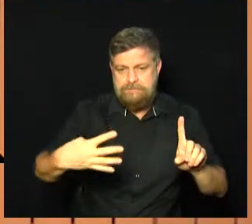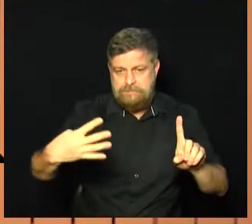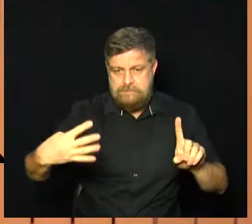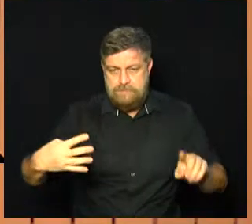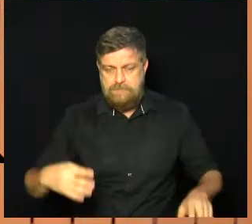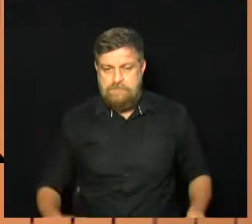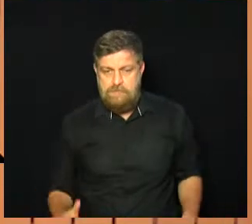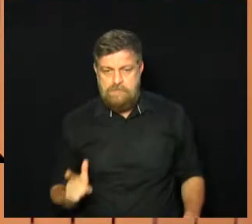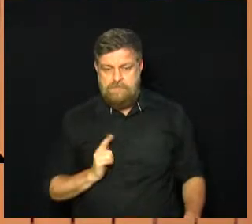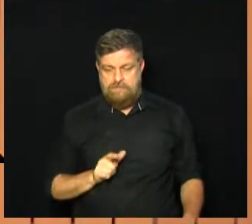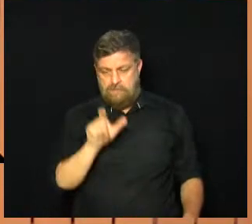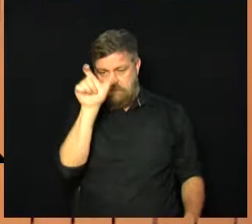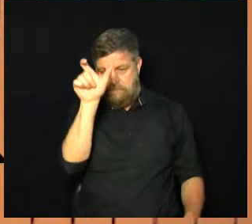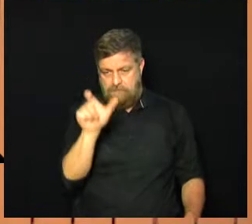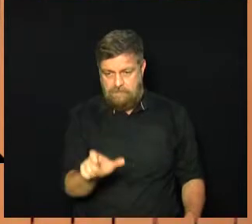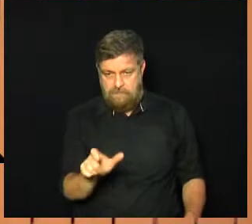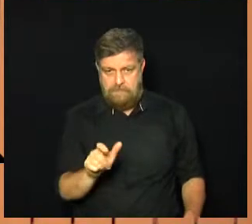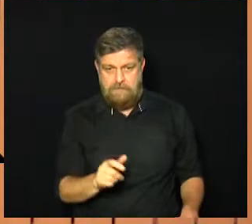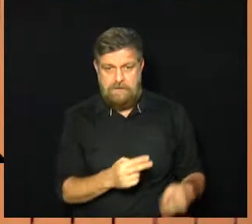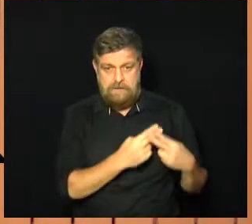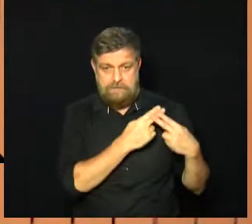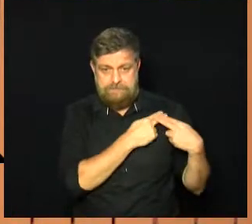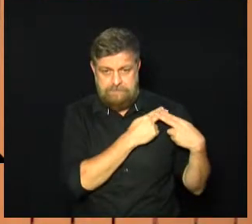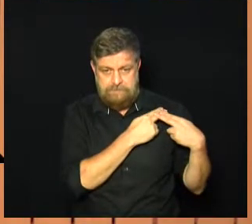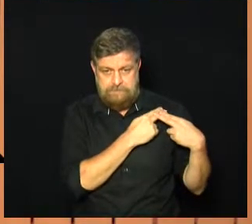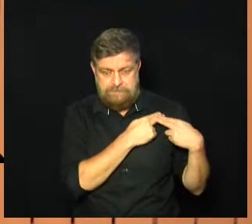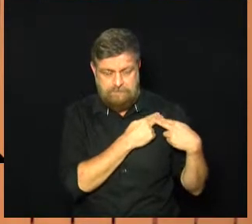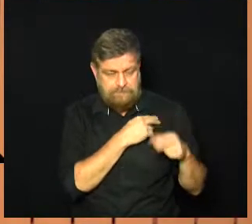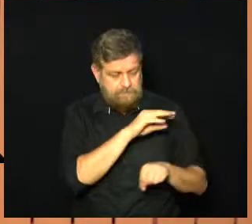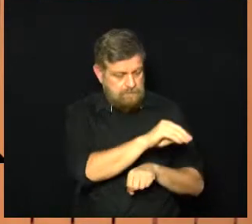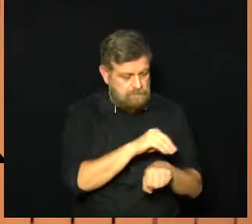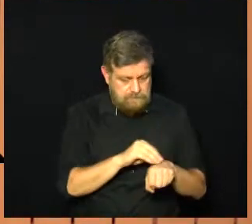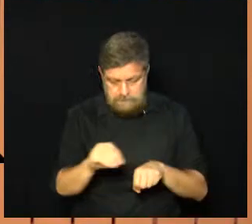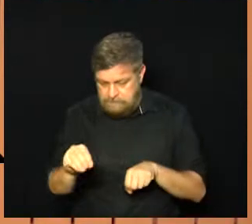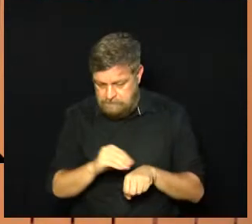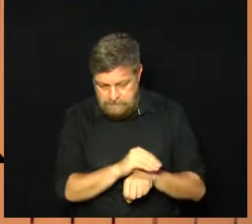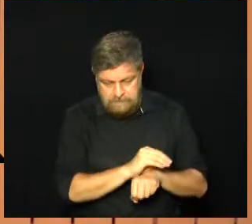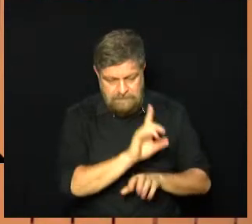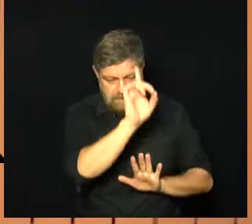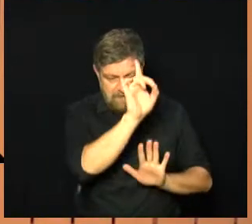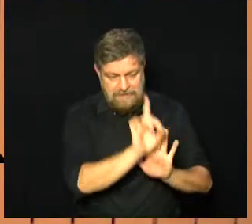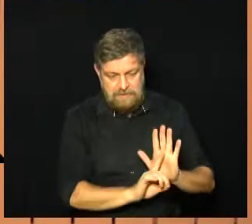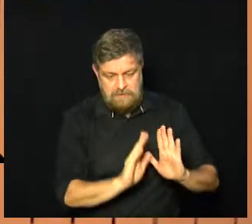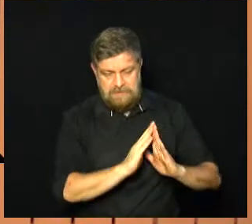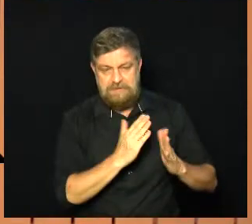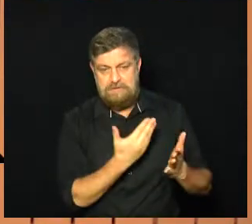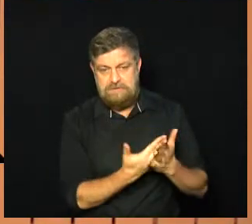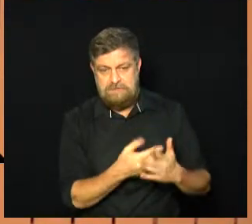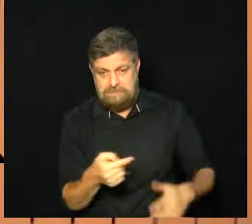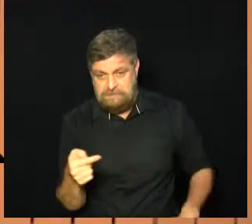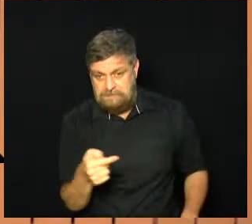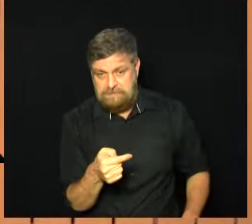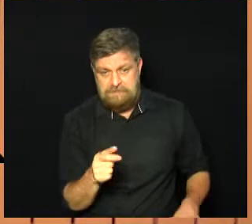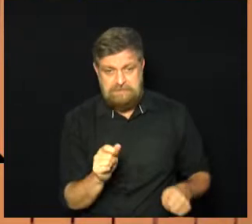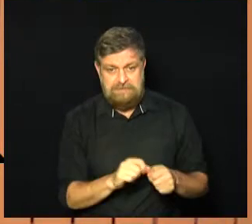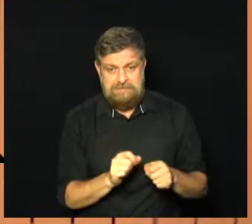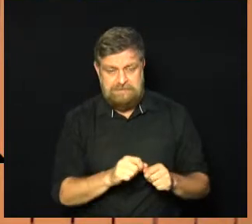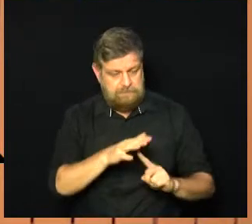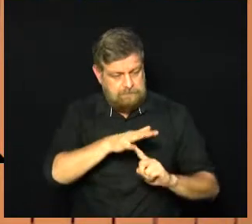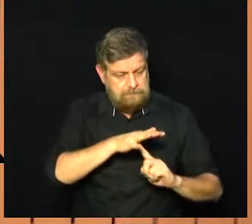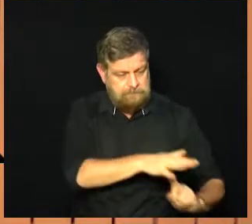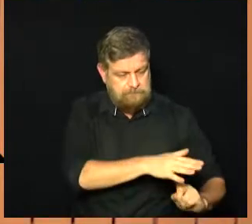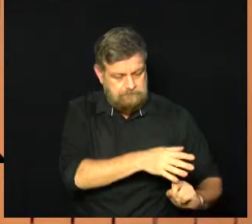a mediadora, né, que a mediadora da época e a diretora da escola fizeram um